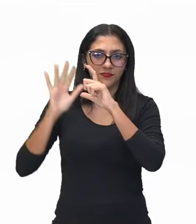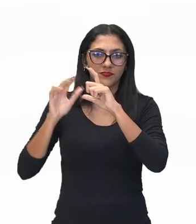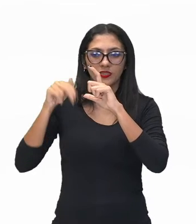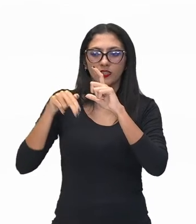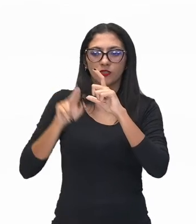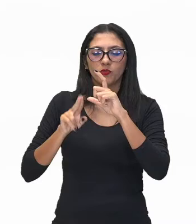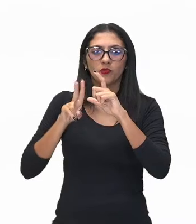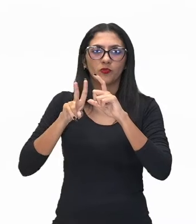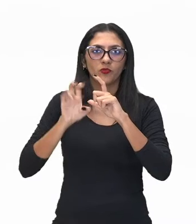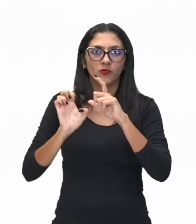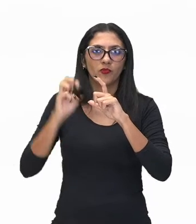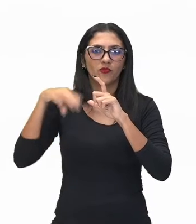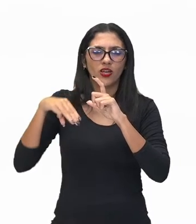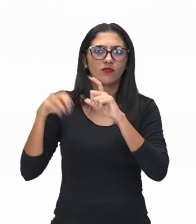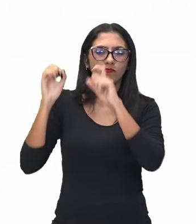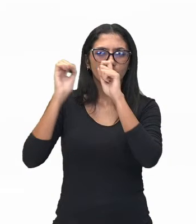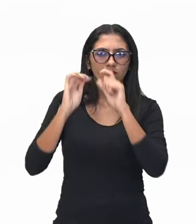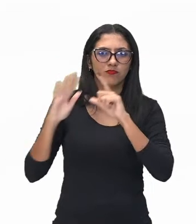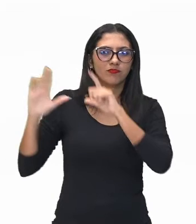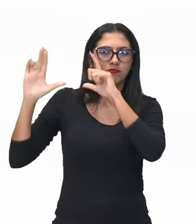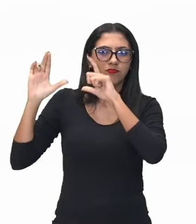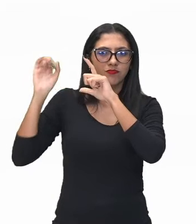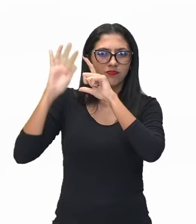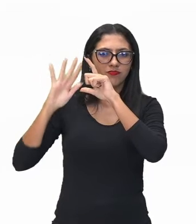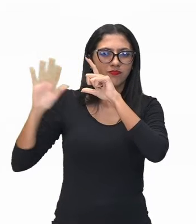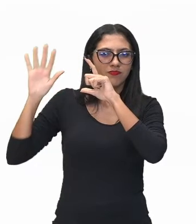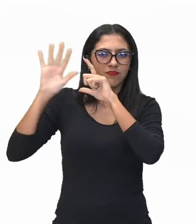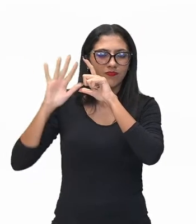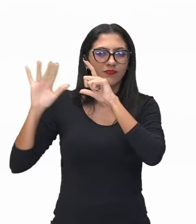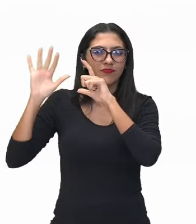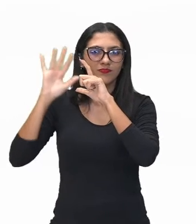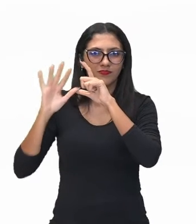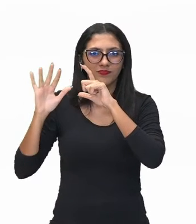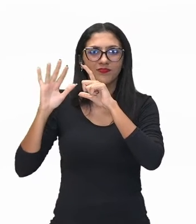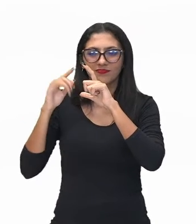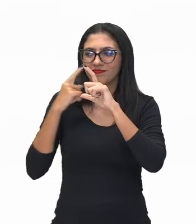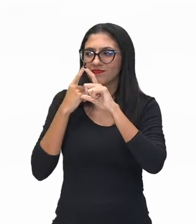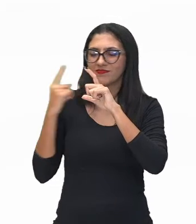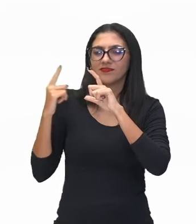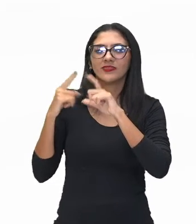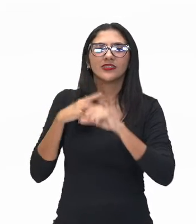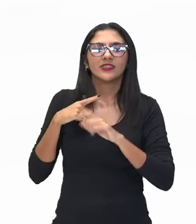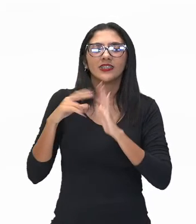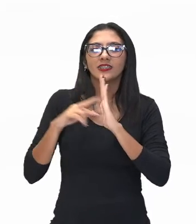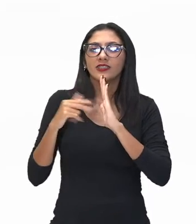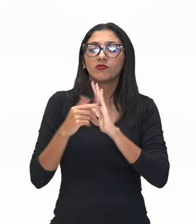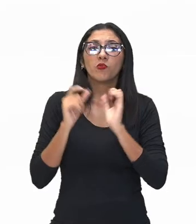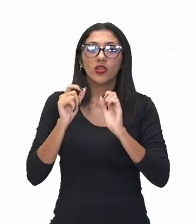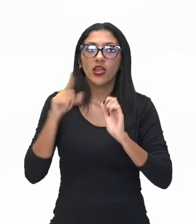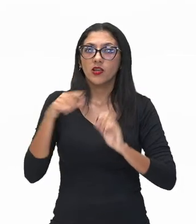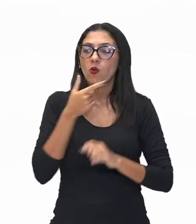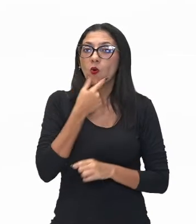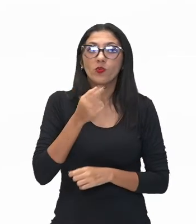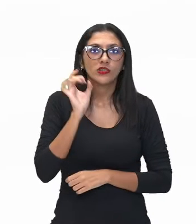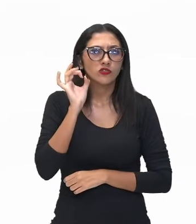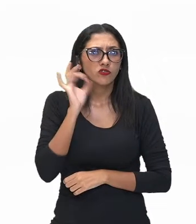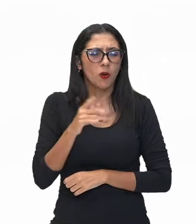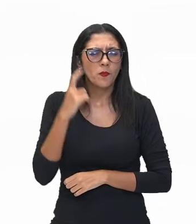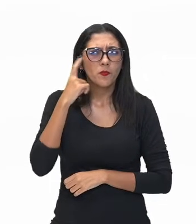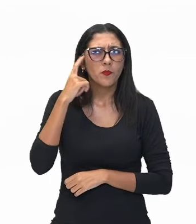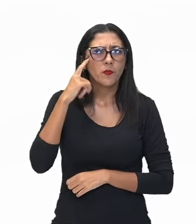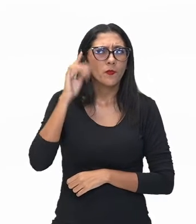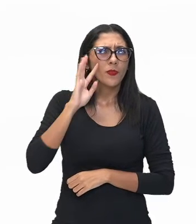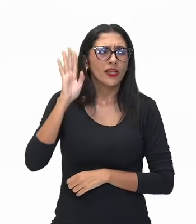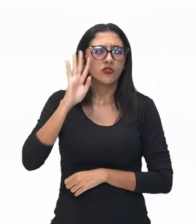essas bolinhas aí, apontando para o personagem, então está dizendo que ele está pensando.